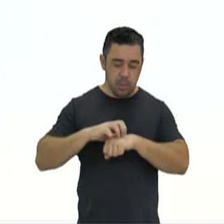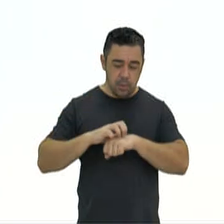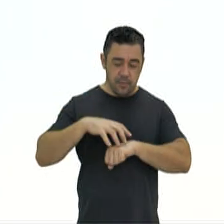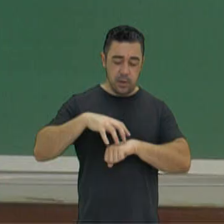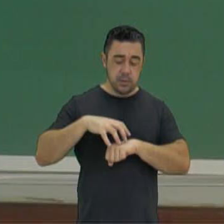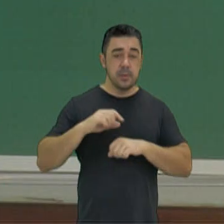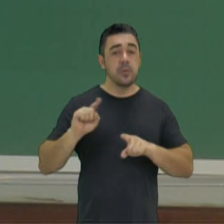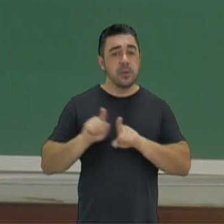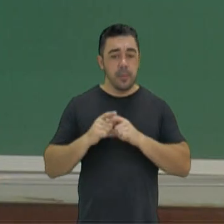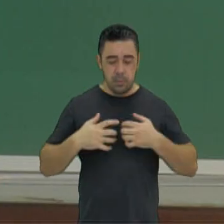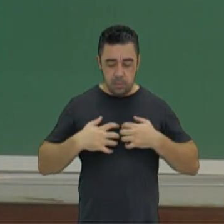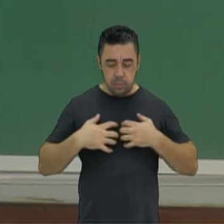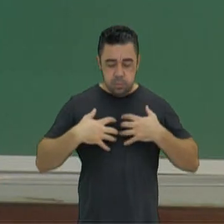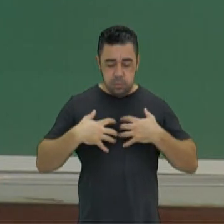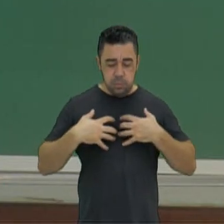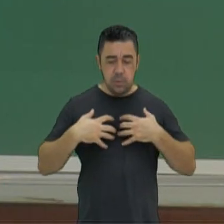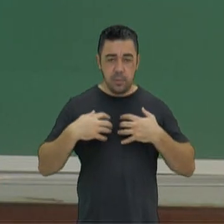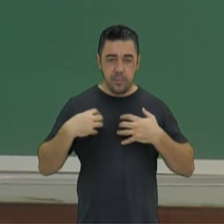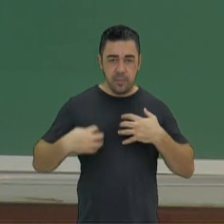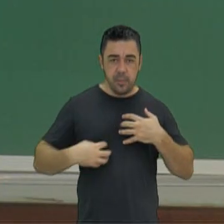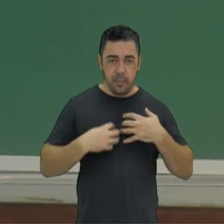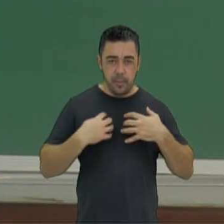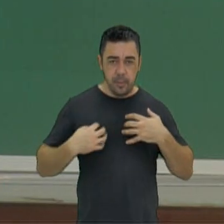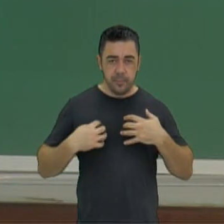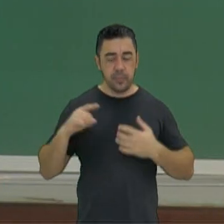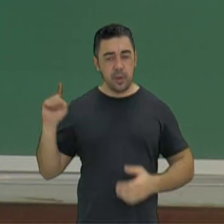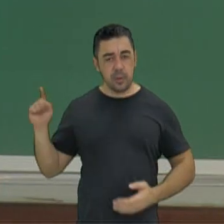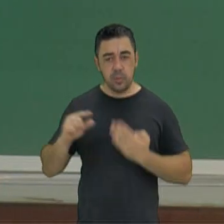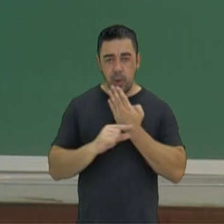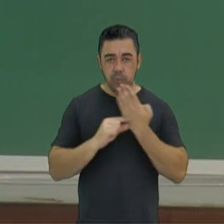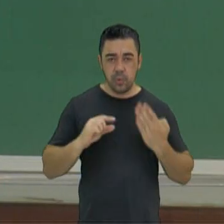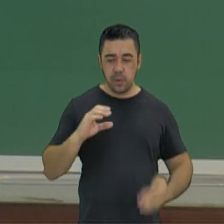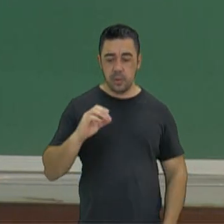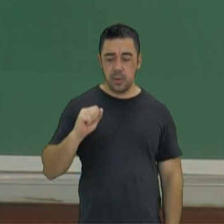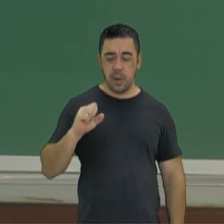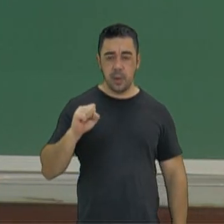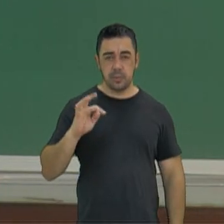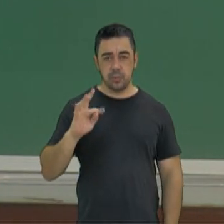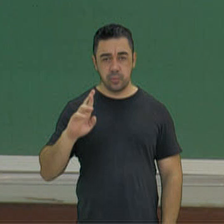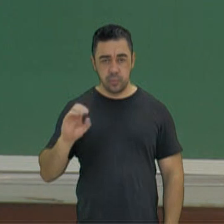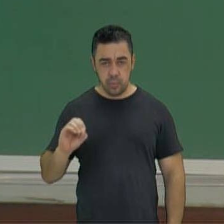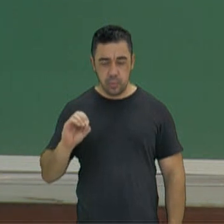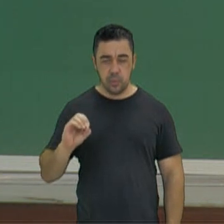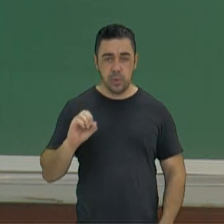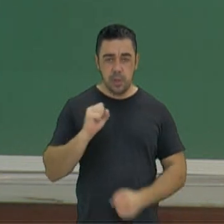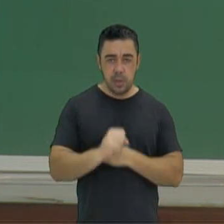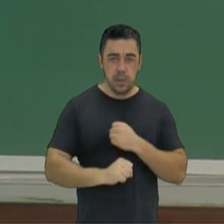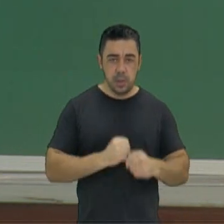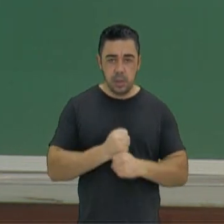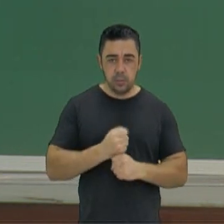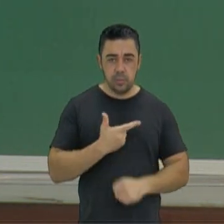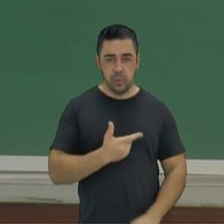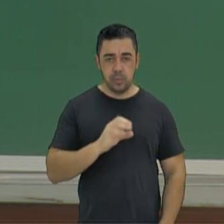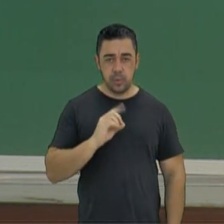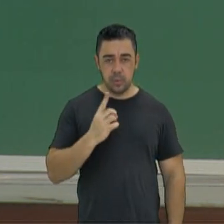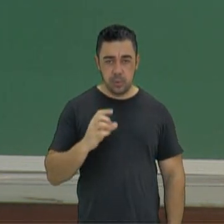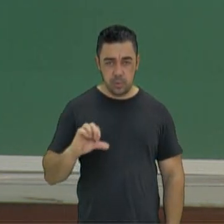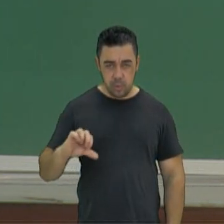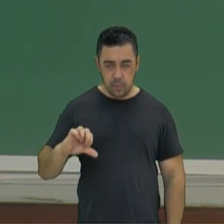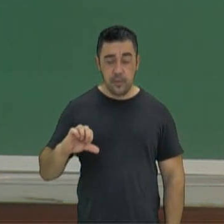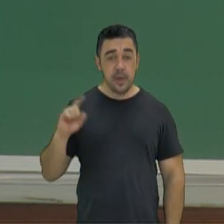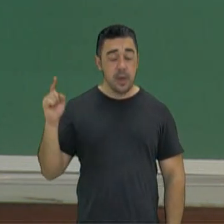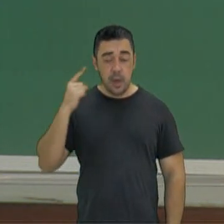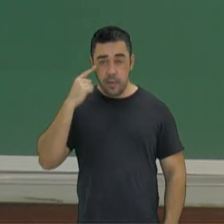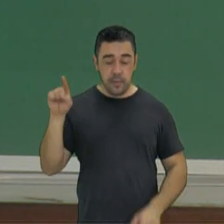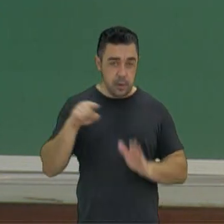das vias aéreas. Então, essa é uma citação de Castro, 2019. Então, ela fez um levantamento dos artigos científicos